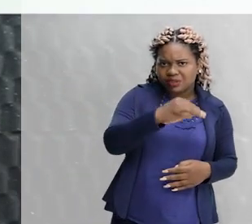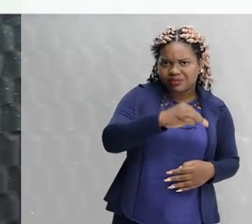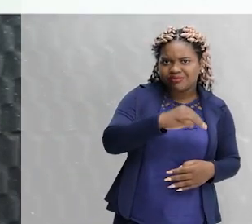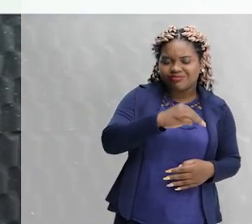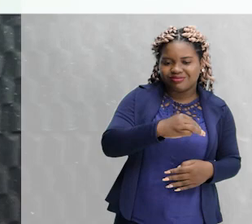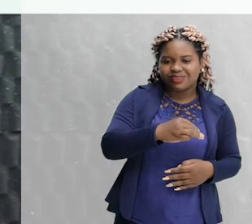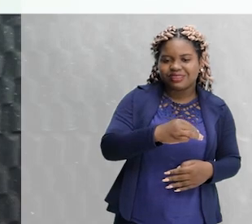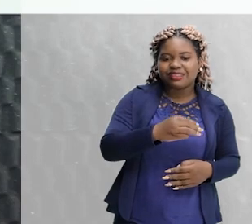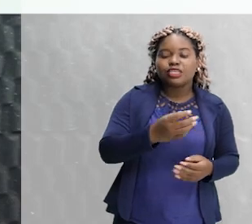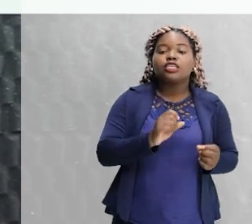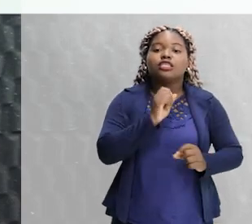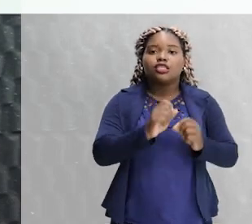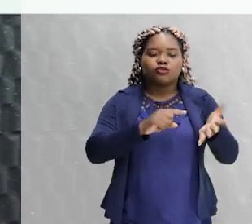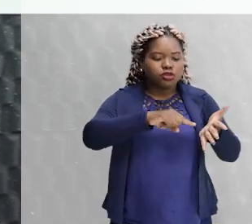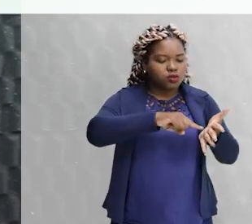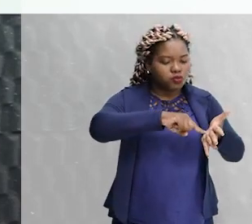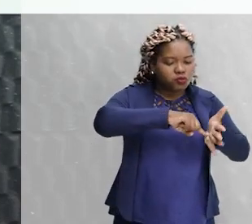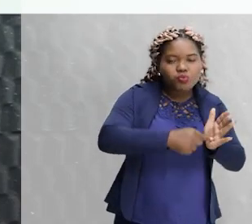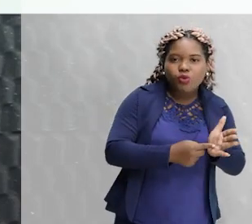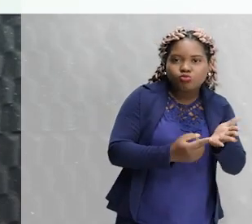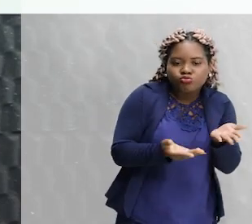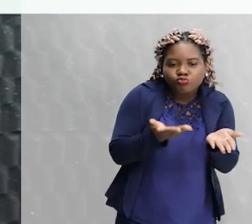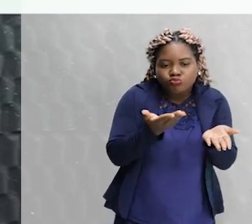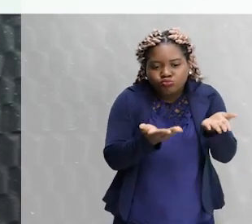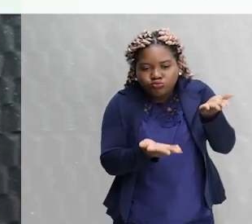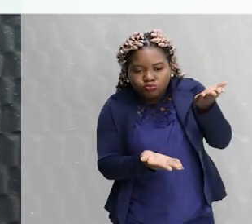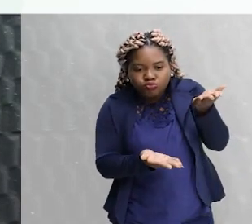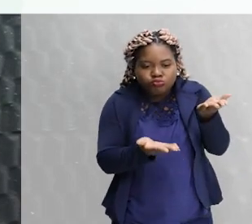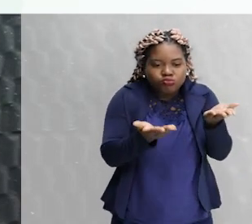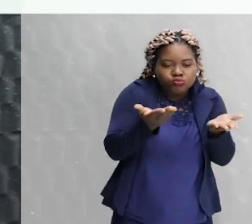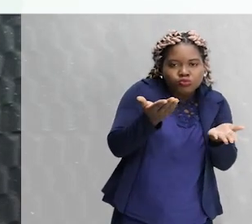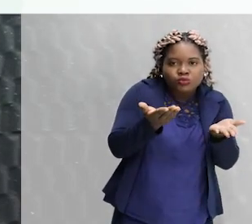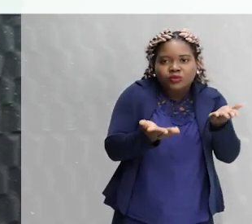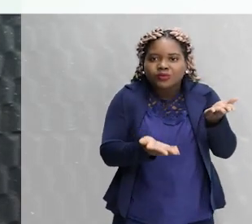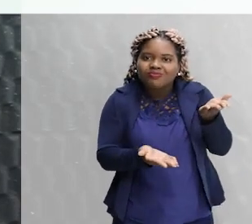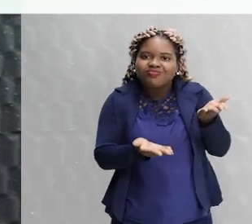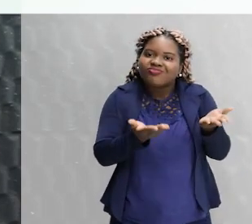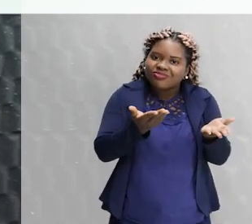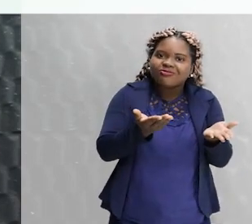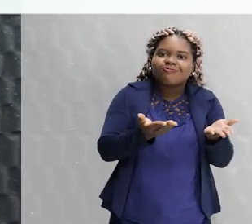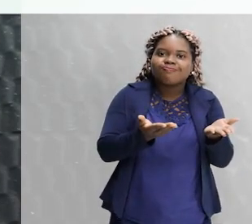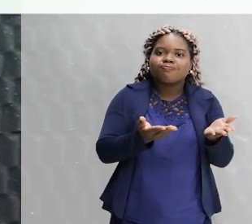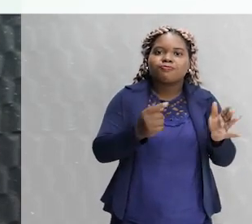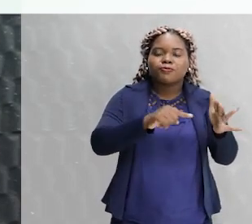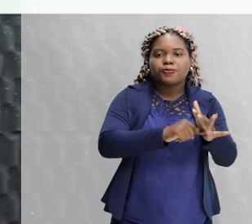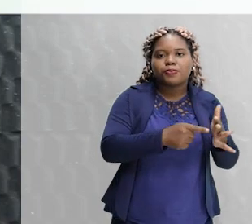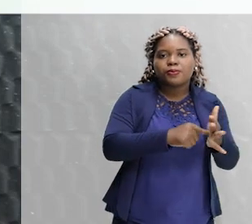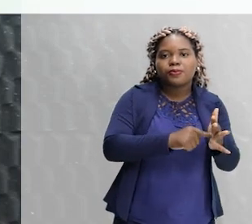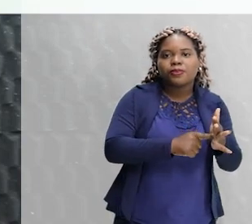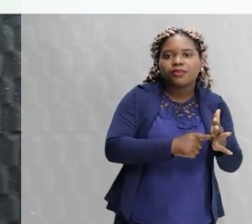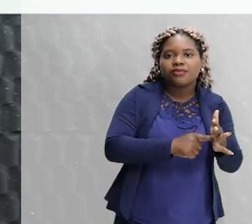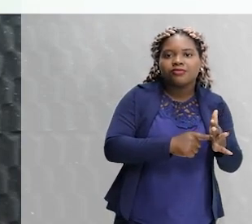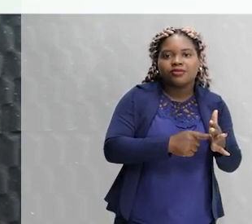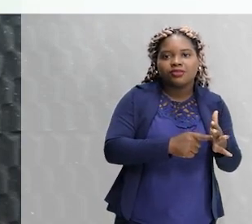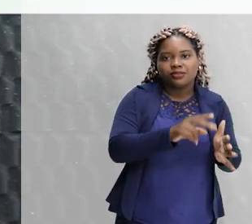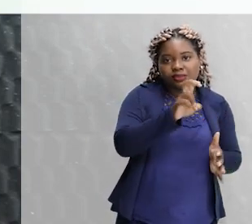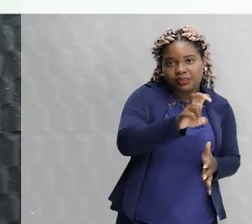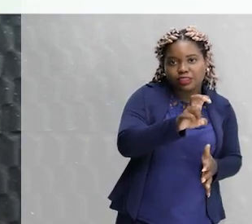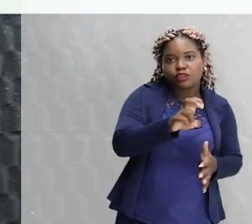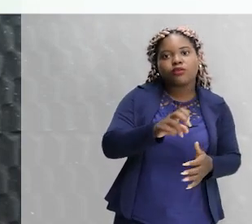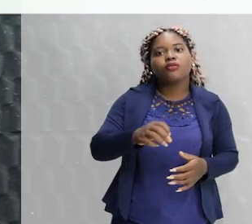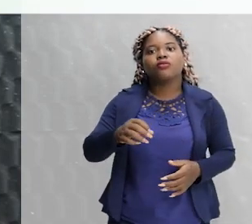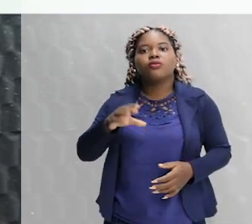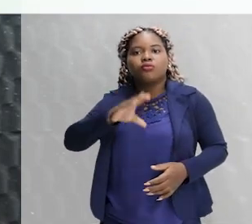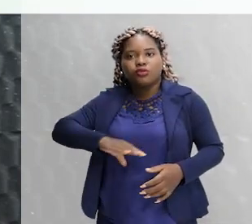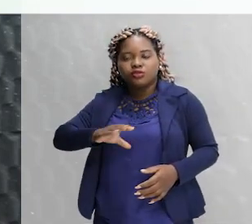das outras. Ele falou que a prova de matemática tem peso 5, a prova de português tem peso